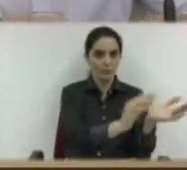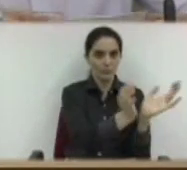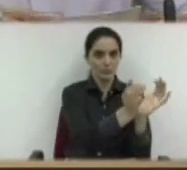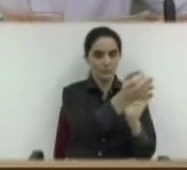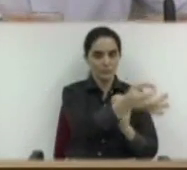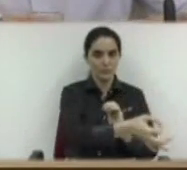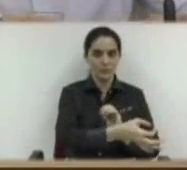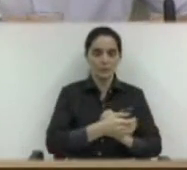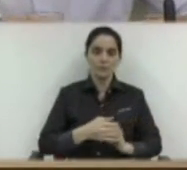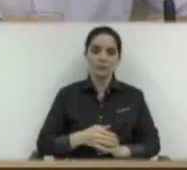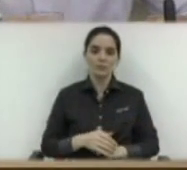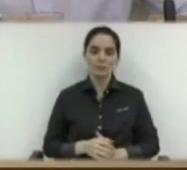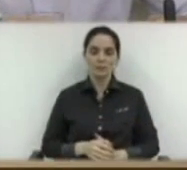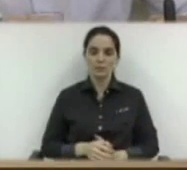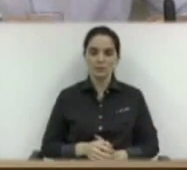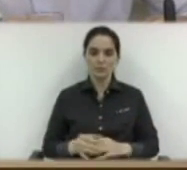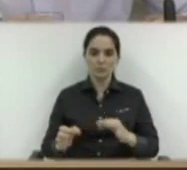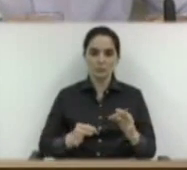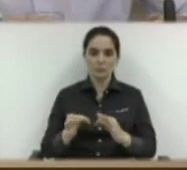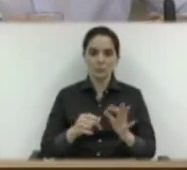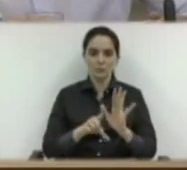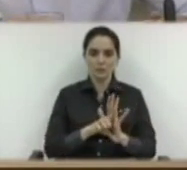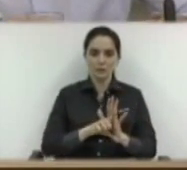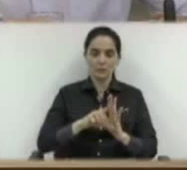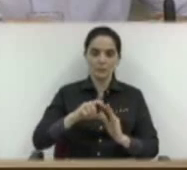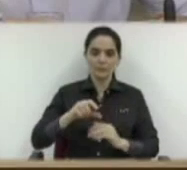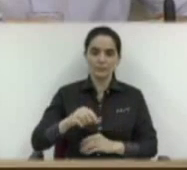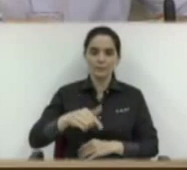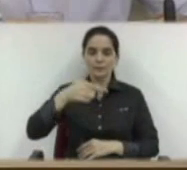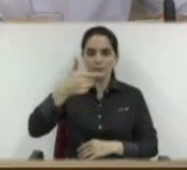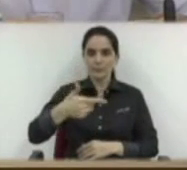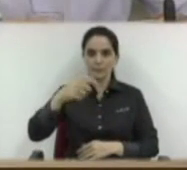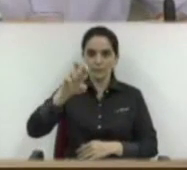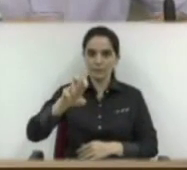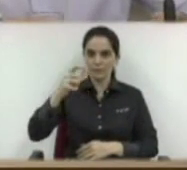às comissões. Projeto de lei número